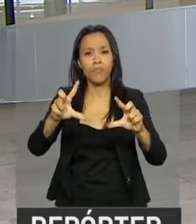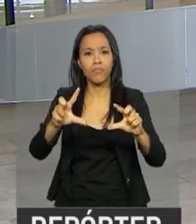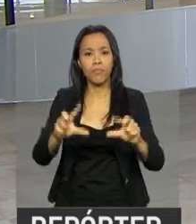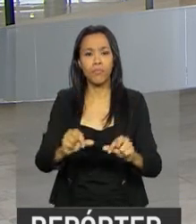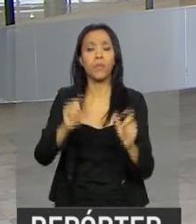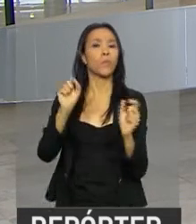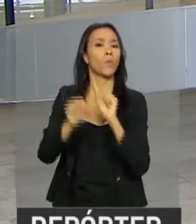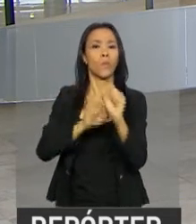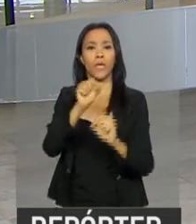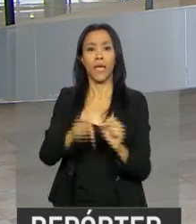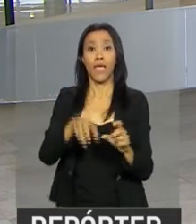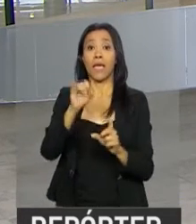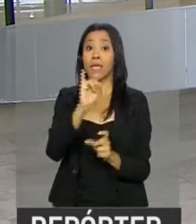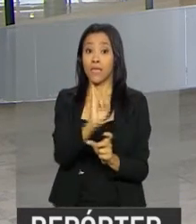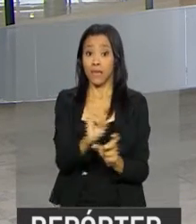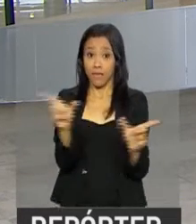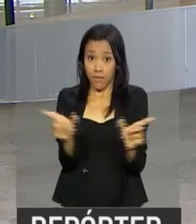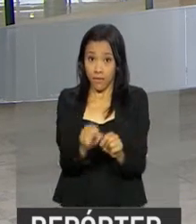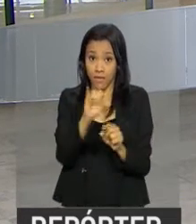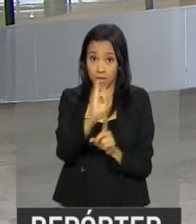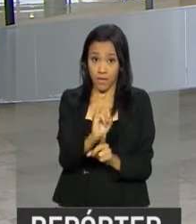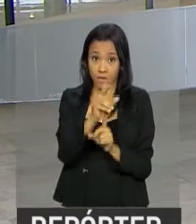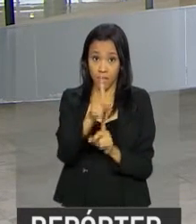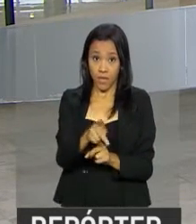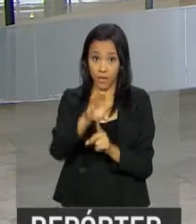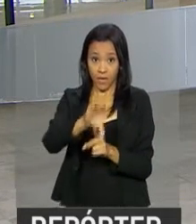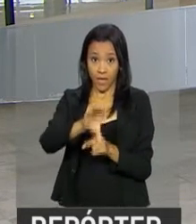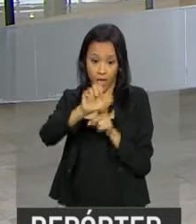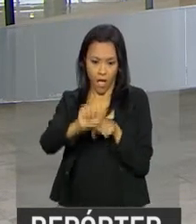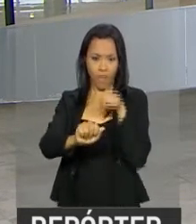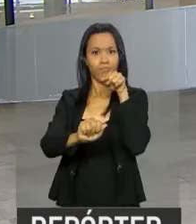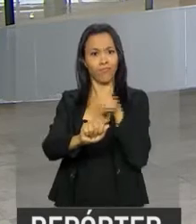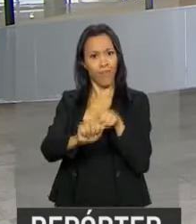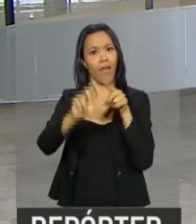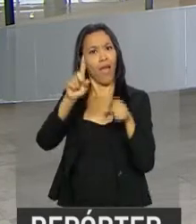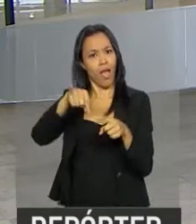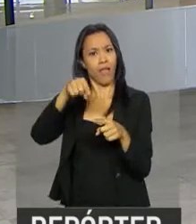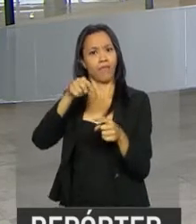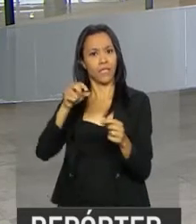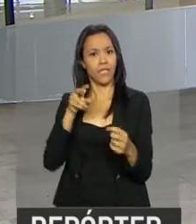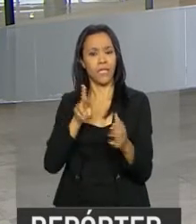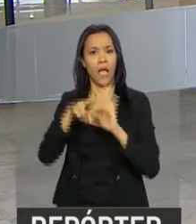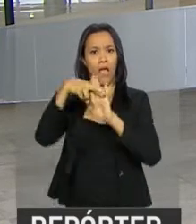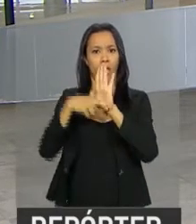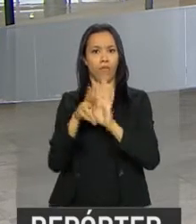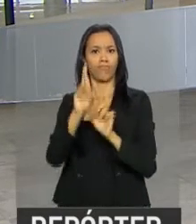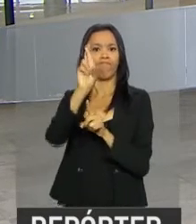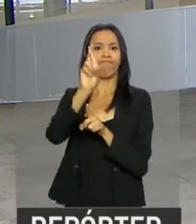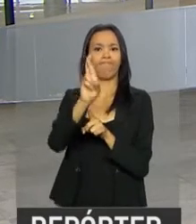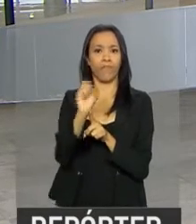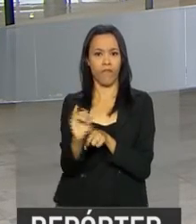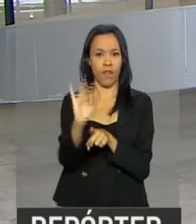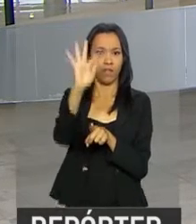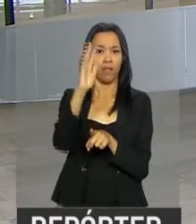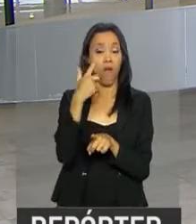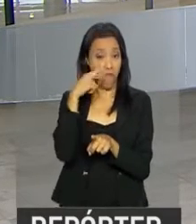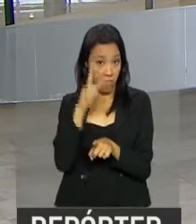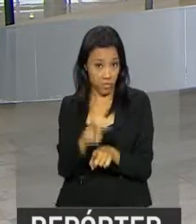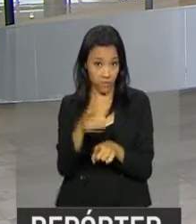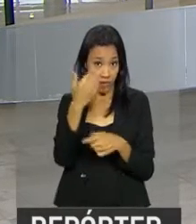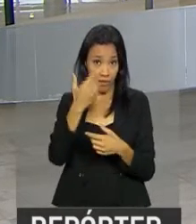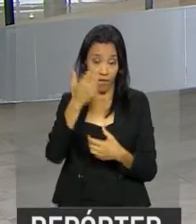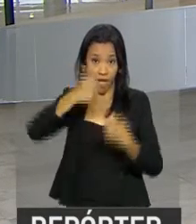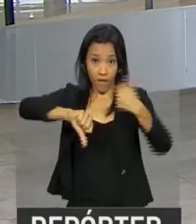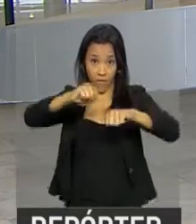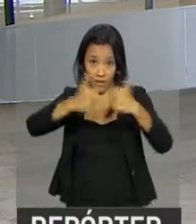o Índice Nacional de Preços ao Consumidor Amplo, que é considerado a inflação oficial. Vamos ver a trajetória das previsões dos analistas.